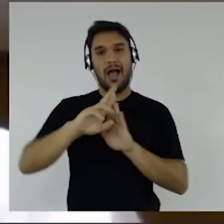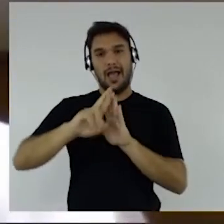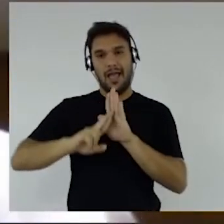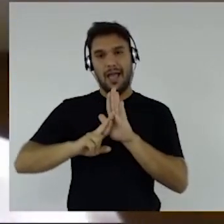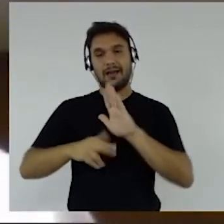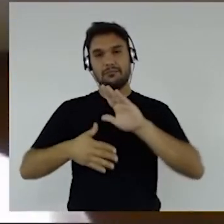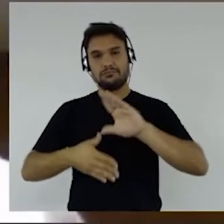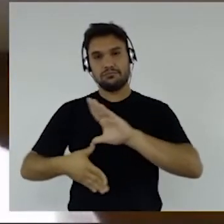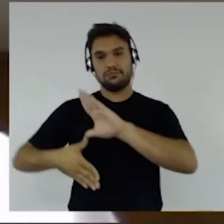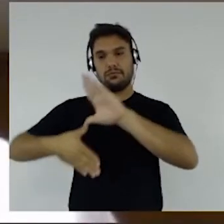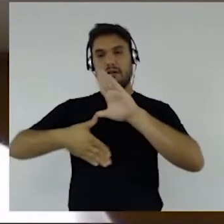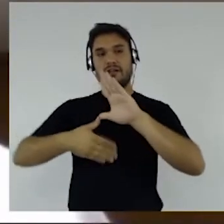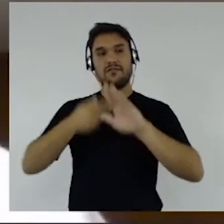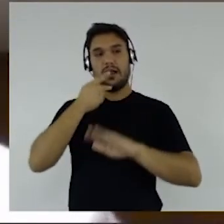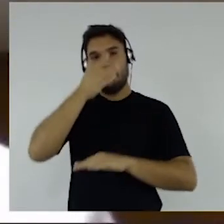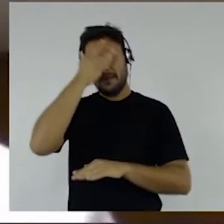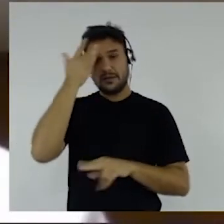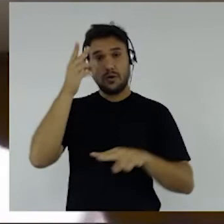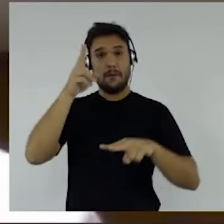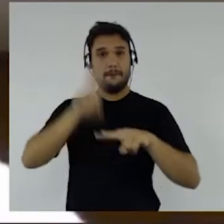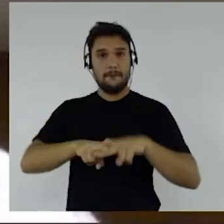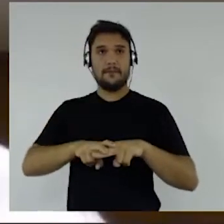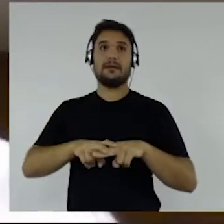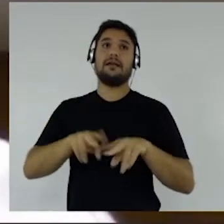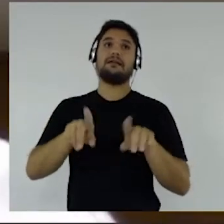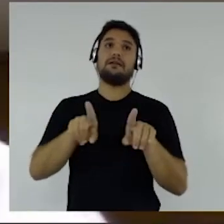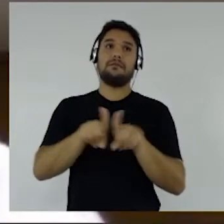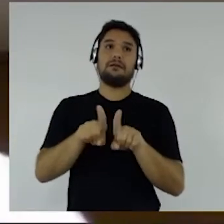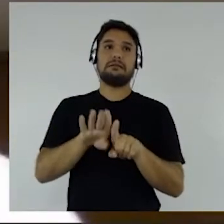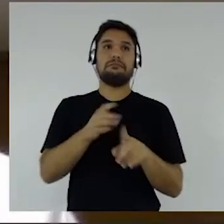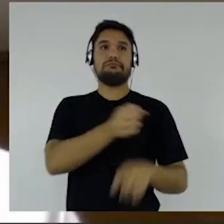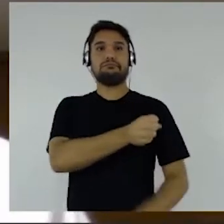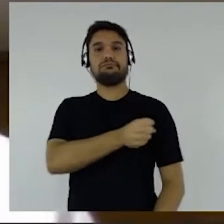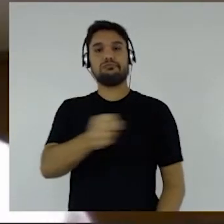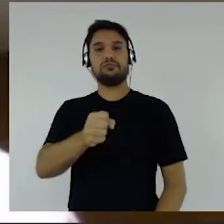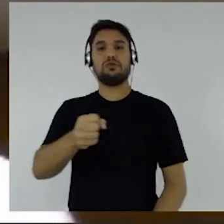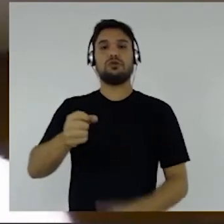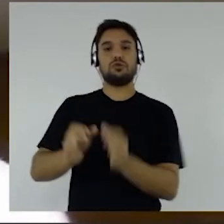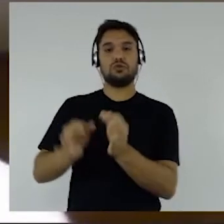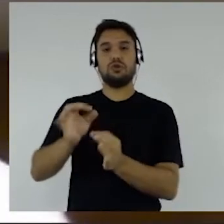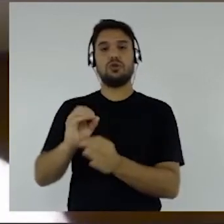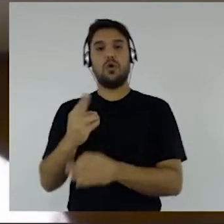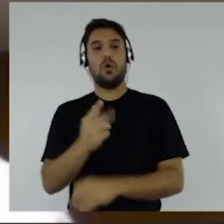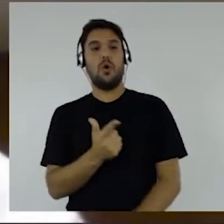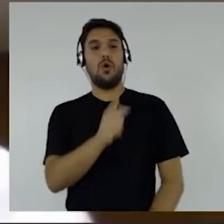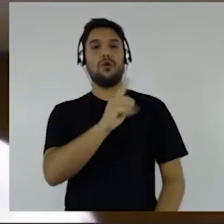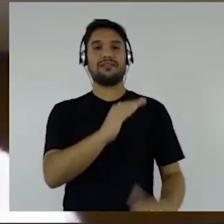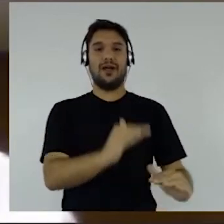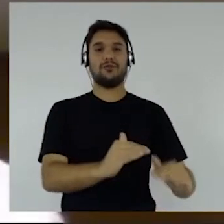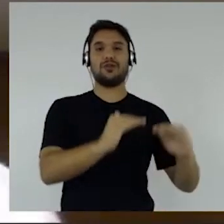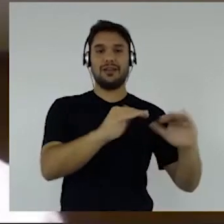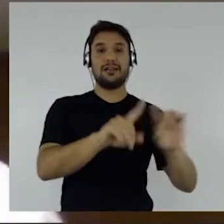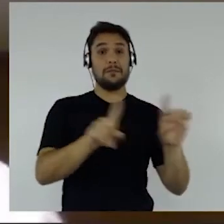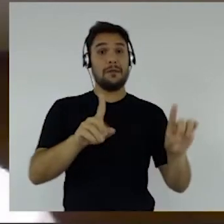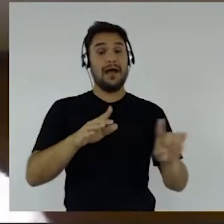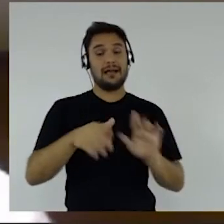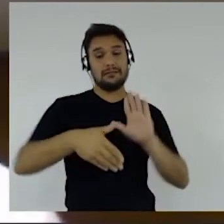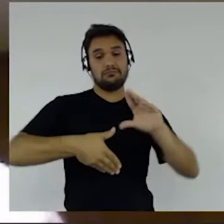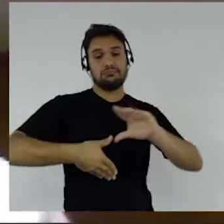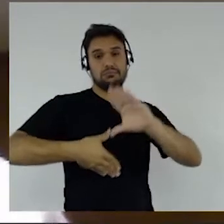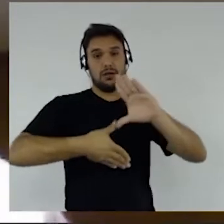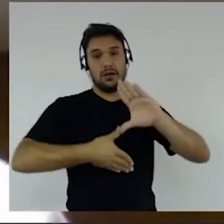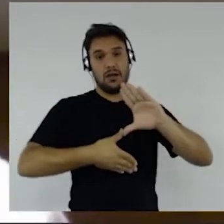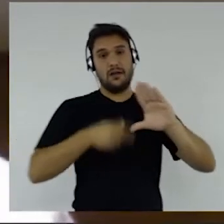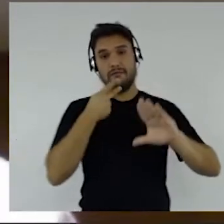diga que toda pessoa detida, né, ela tem que ser conduzida à autoridade judiciária ou a outra autoridade, a Convenção diz que essa outra